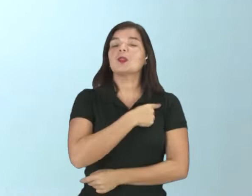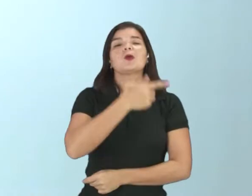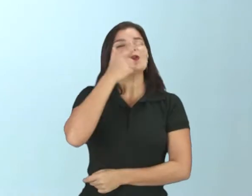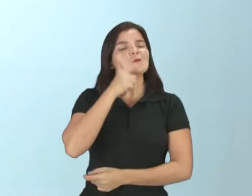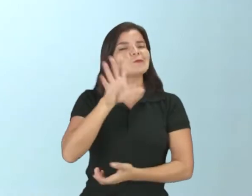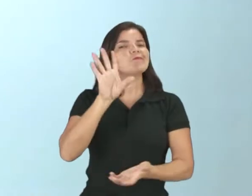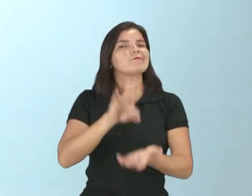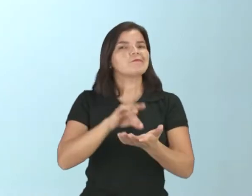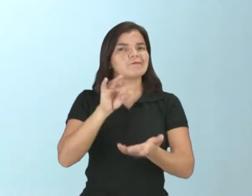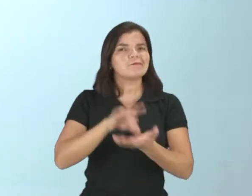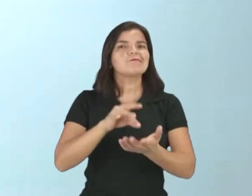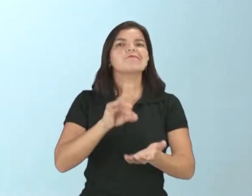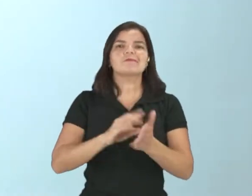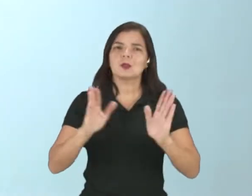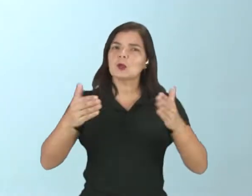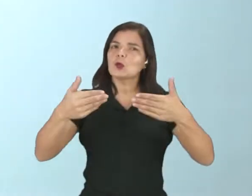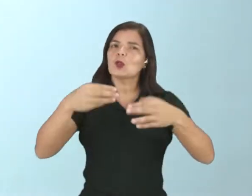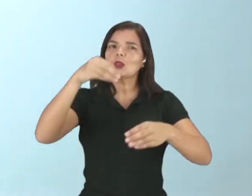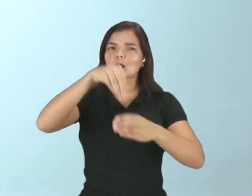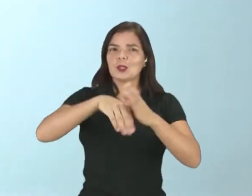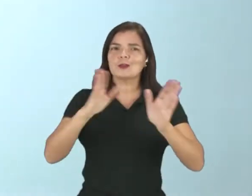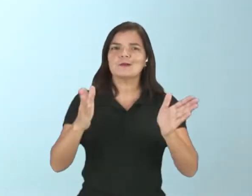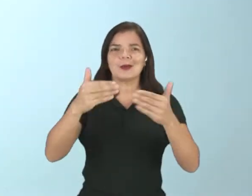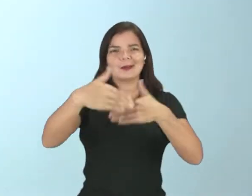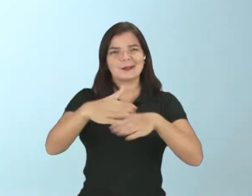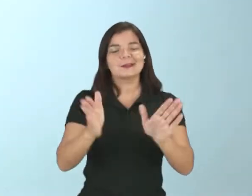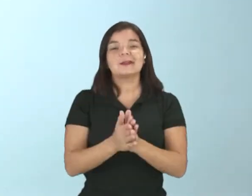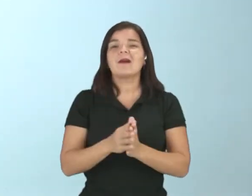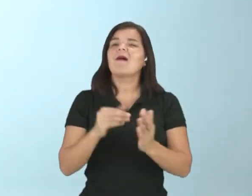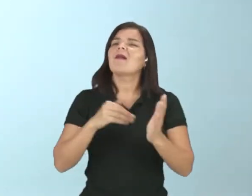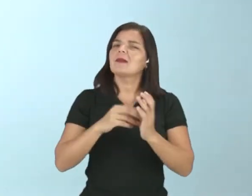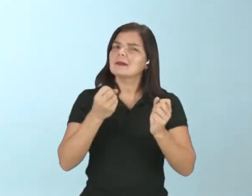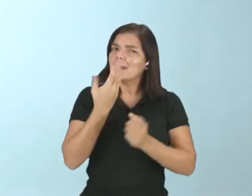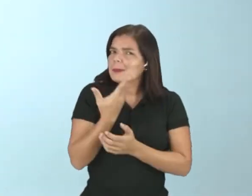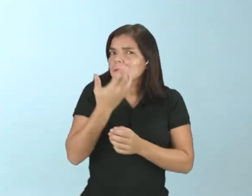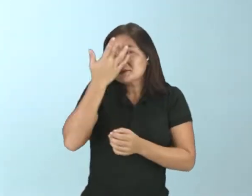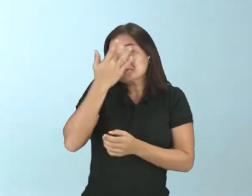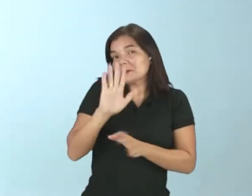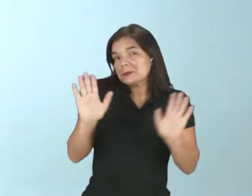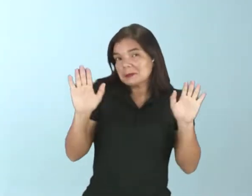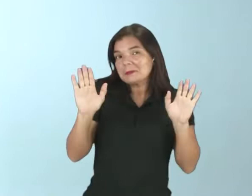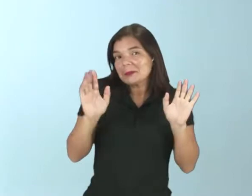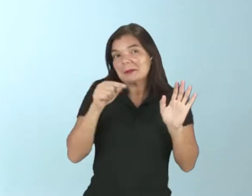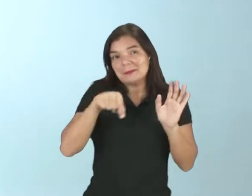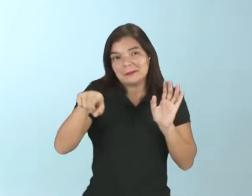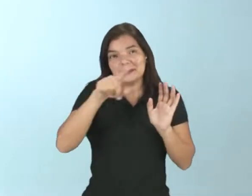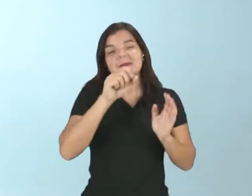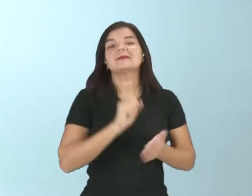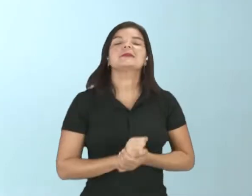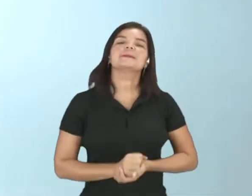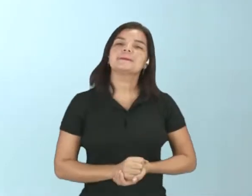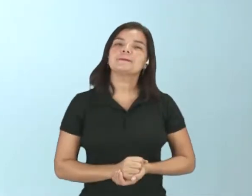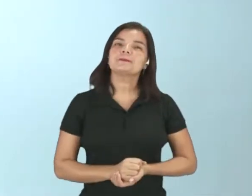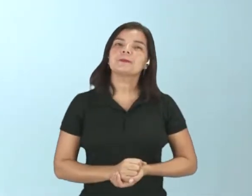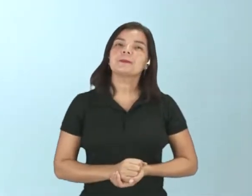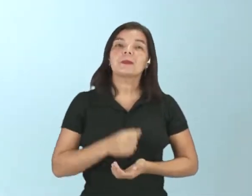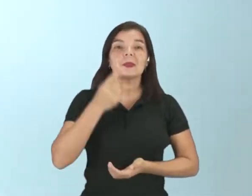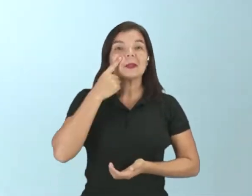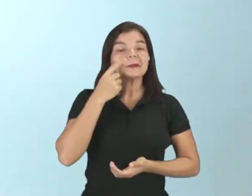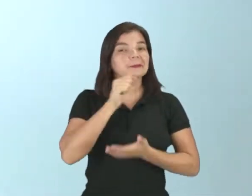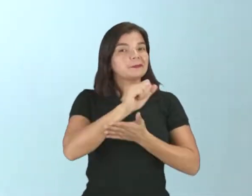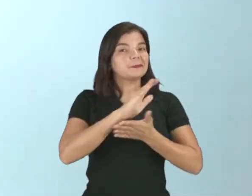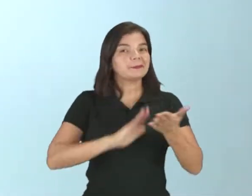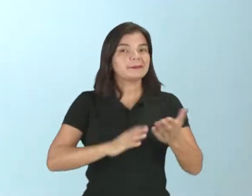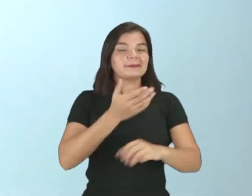conseguimos, de fato, enquadrar tudo dentro de uma caixinha. Até que ponto isso é bom? Eu não sei, eu deixo isso para você. E aí nós vamos então